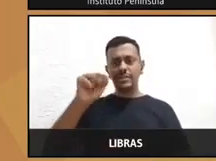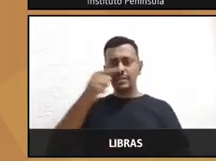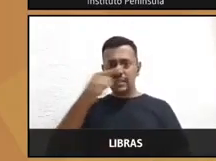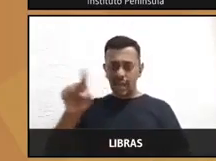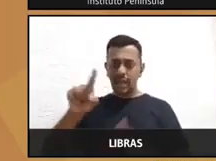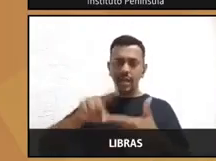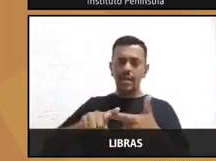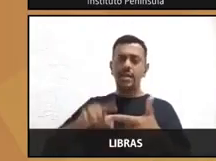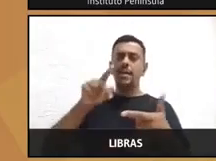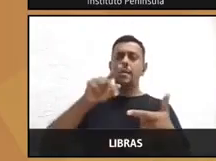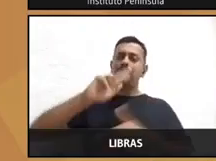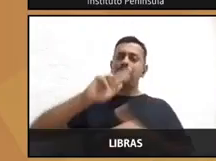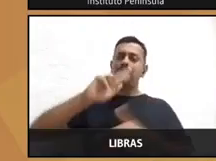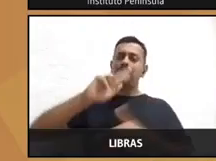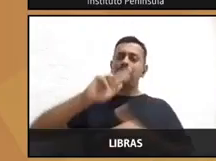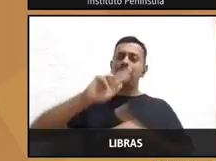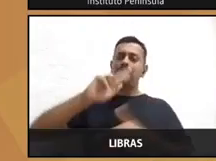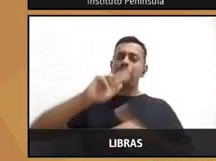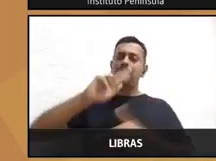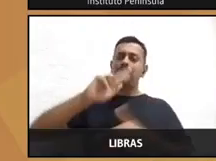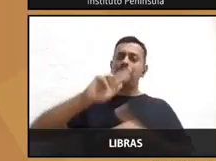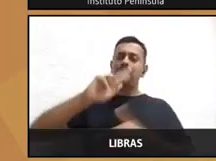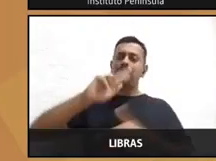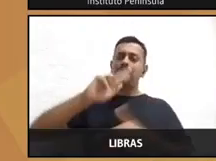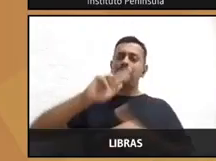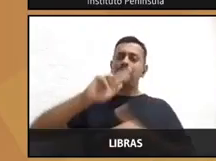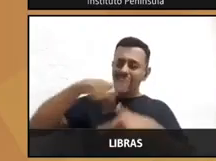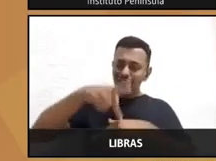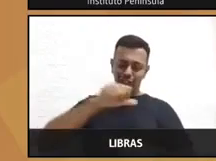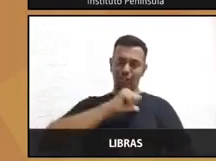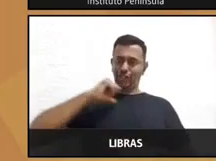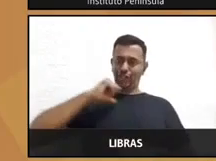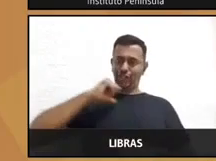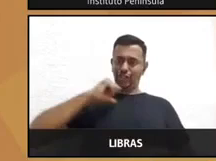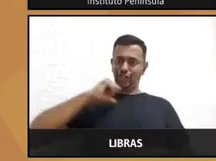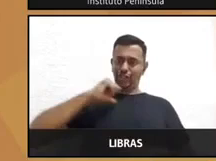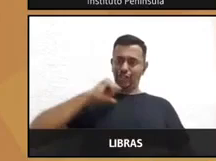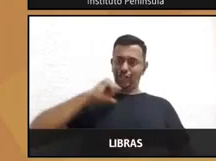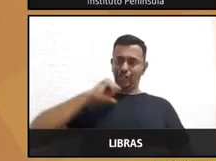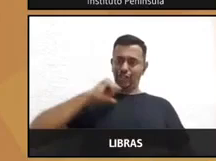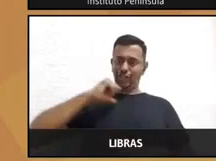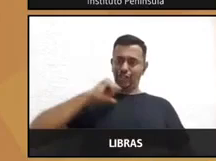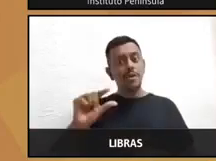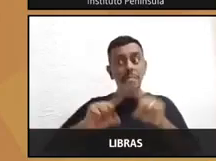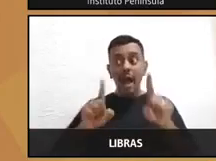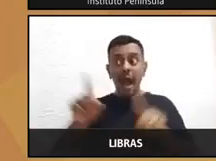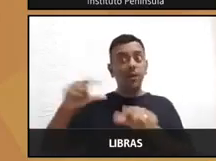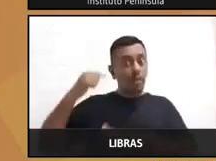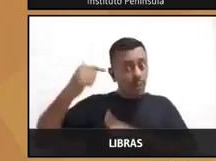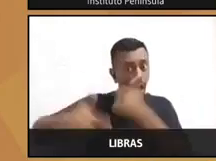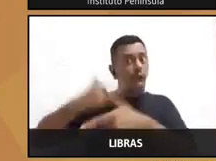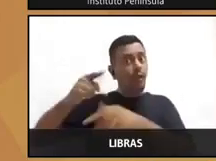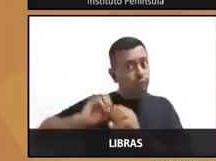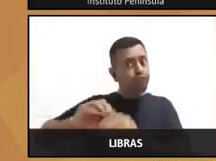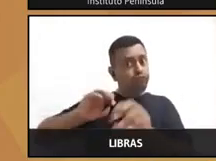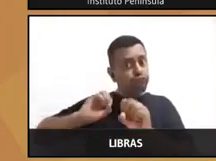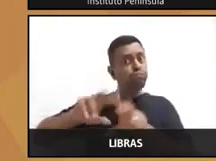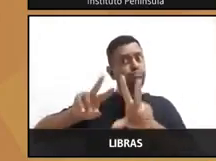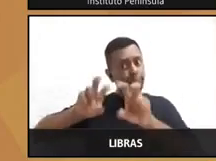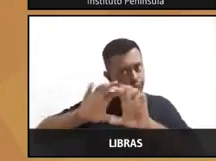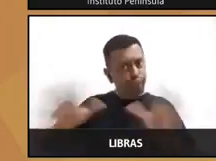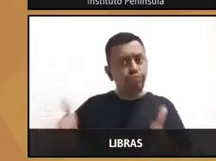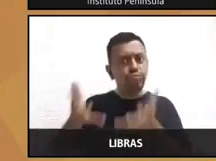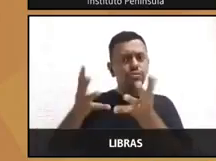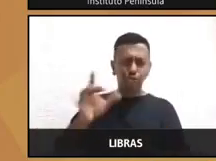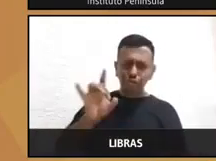eles dão menos aulas, mas eles trabalham muito mais fora da aula, trabalhando com outros professores, não apenas aprendendo